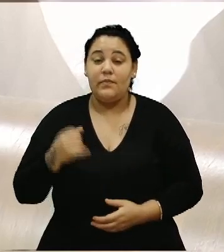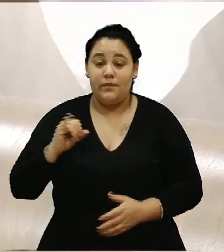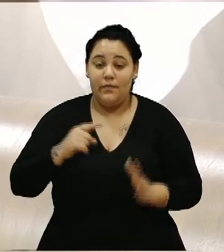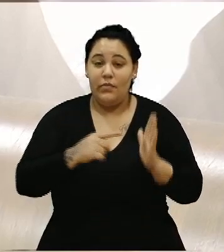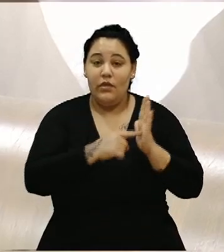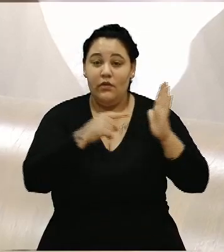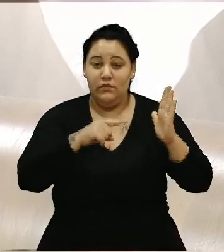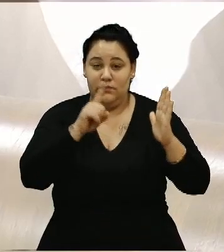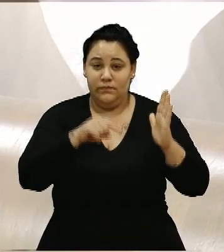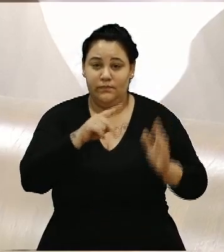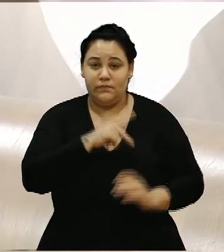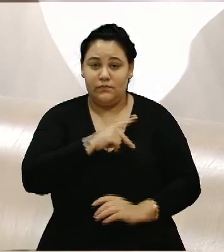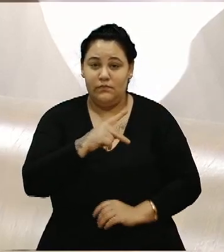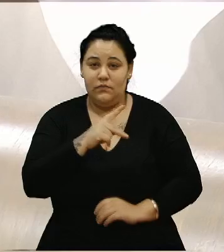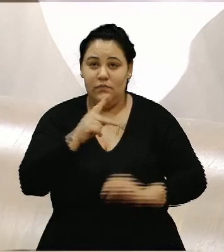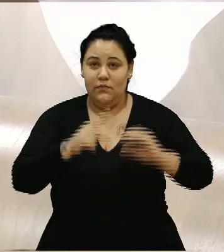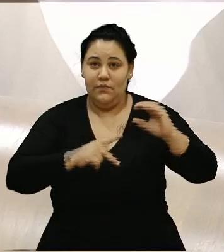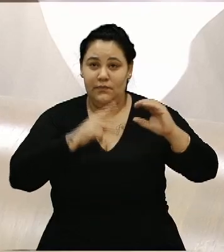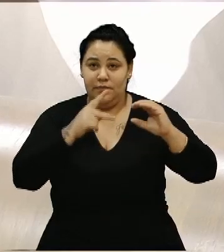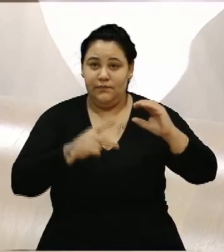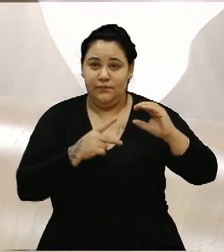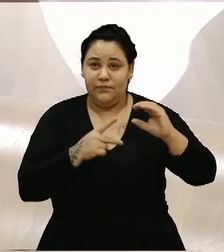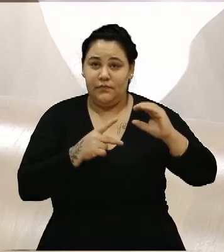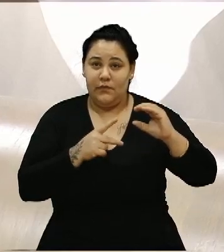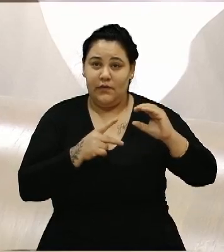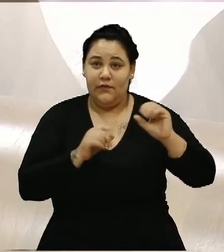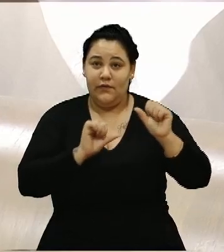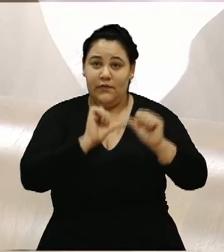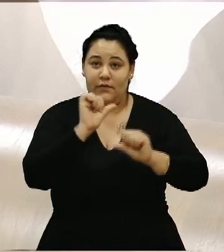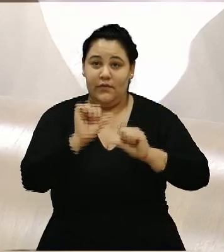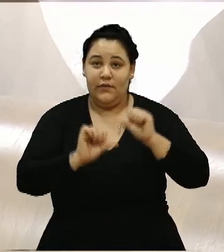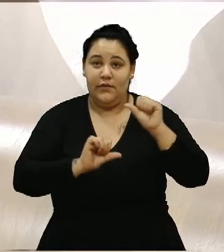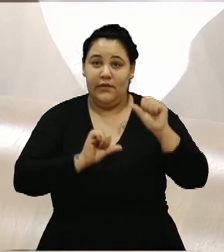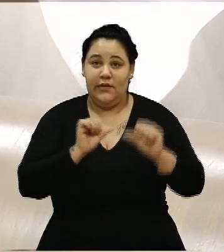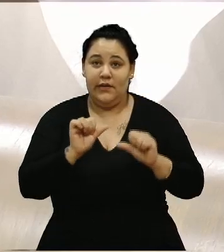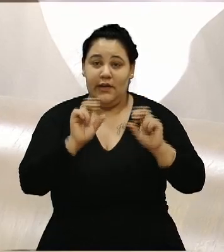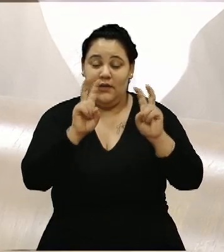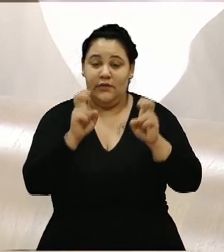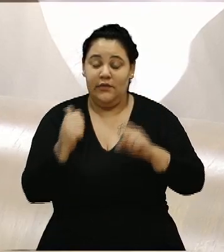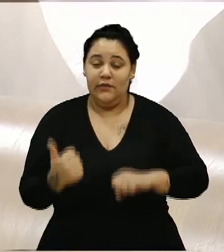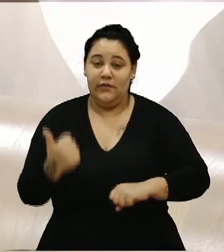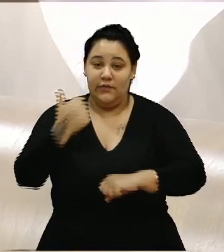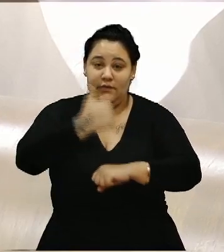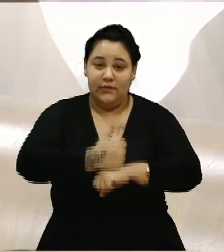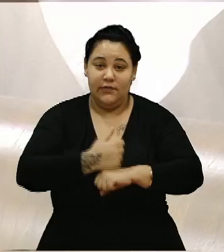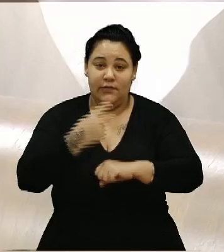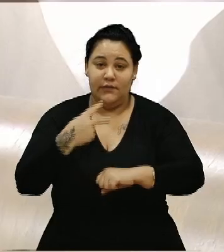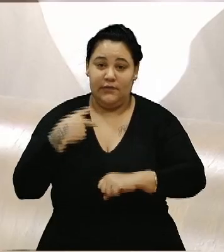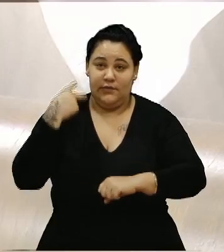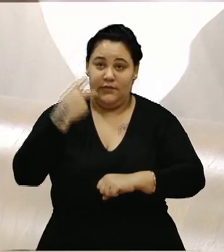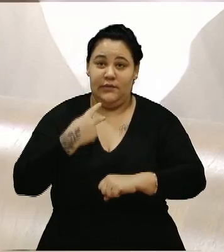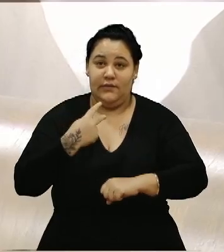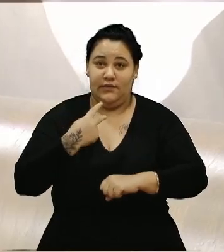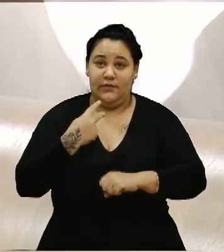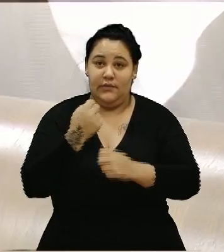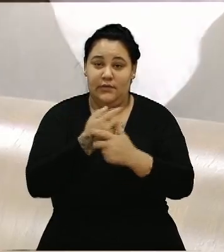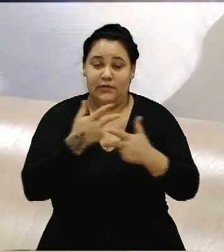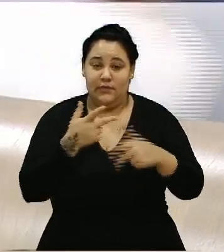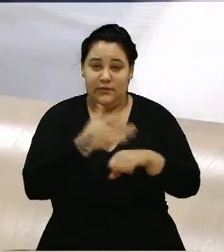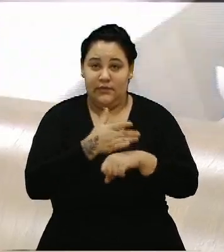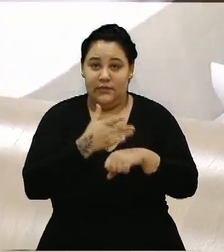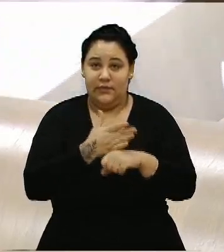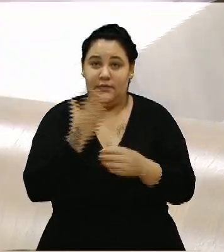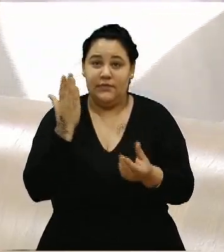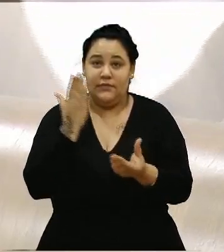da Câmara, passará a presidência ao substituto legal para os atos do processo